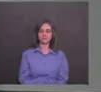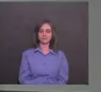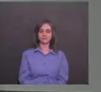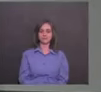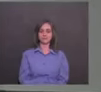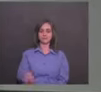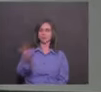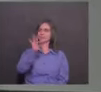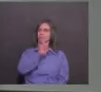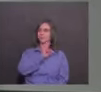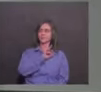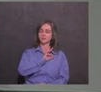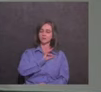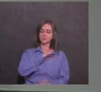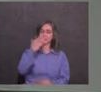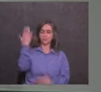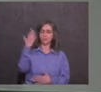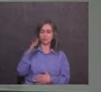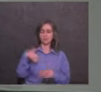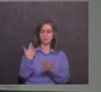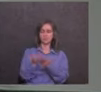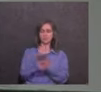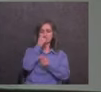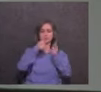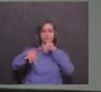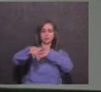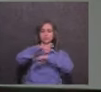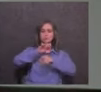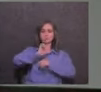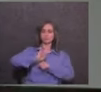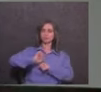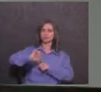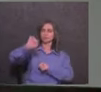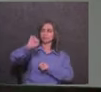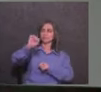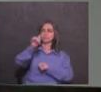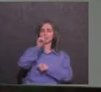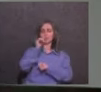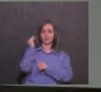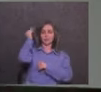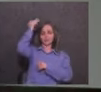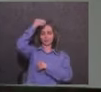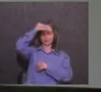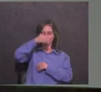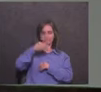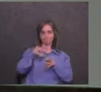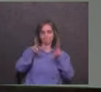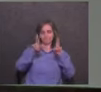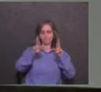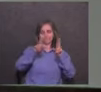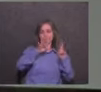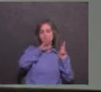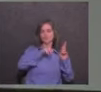Concedei, Senhor, à Mãe Igreja, que na fonte virginal do batismo deu à luz novos filhos terrenos